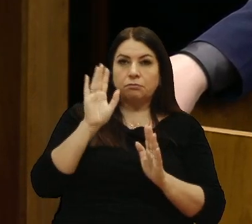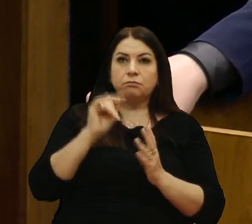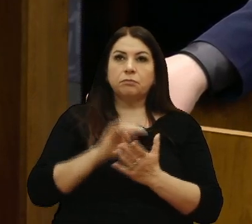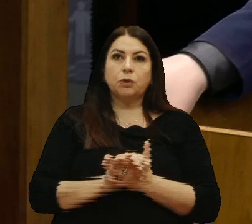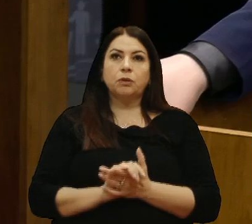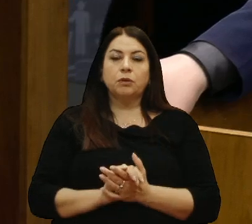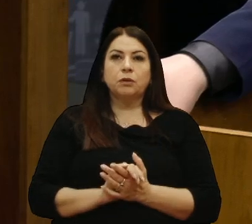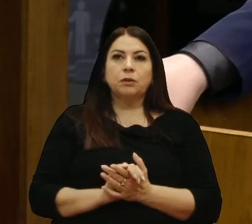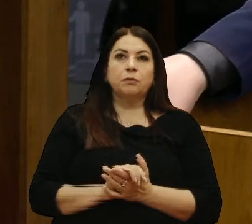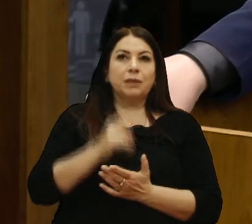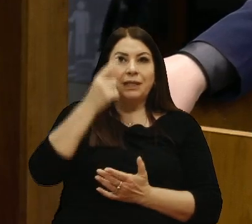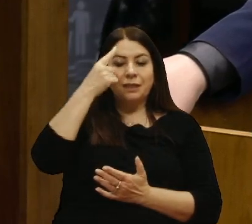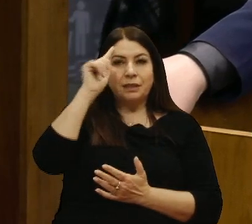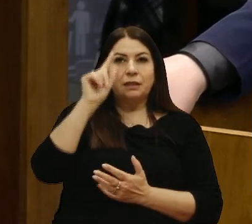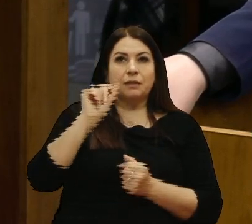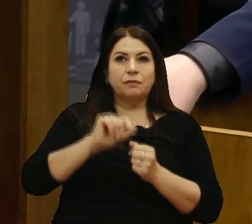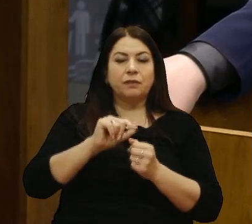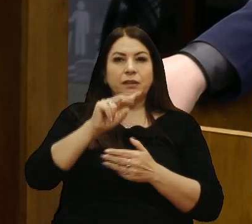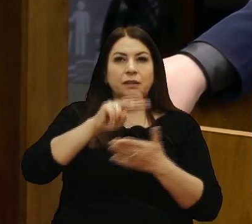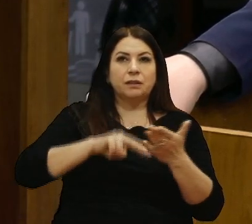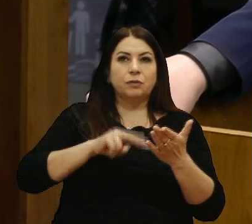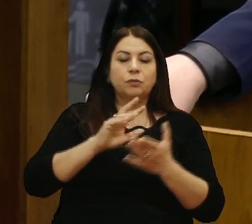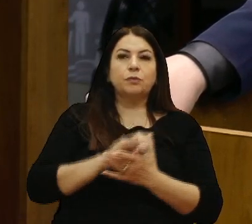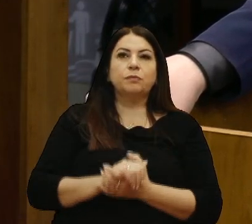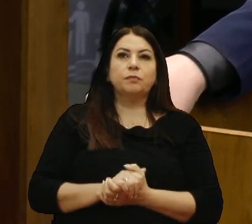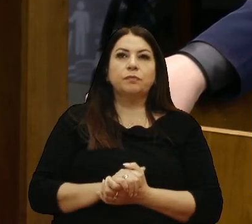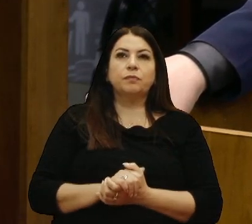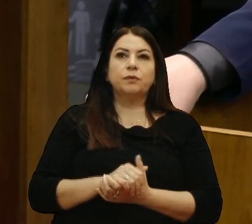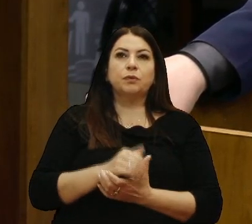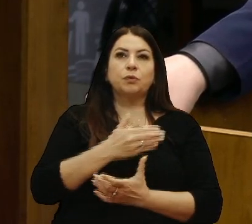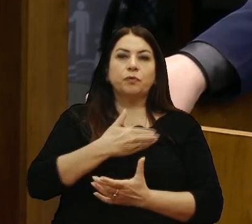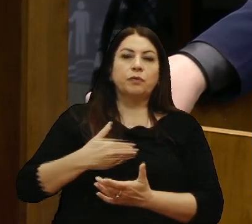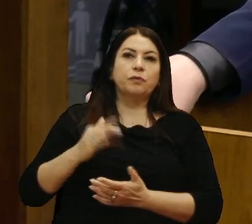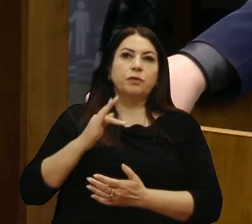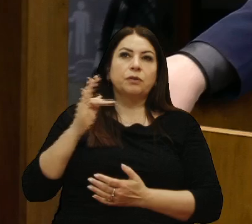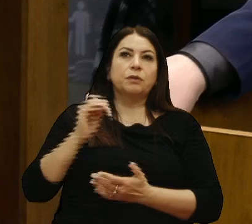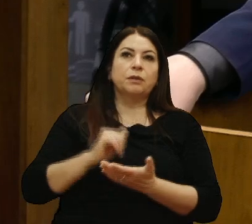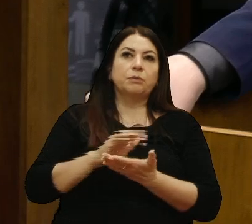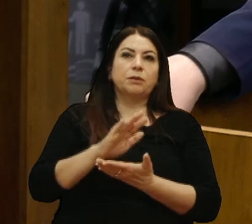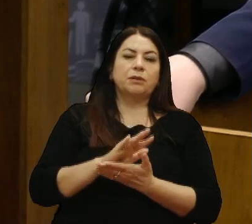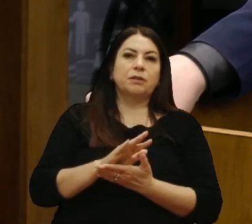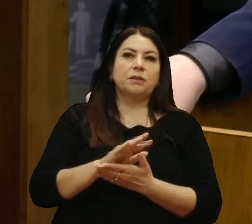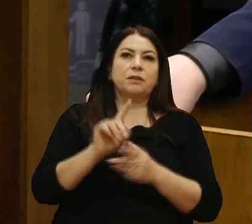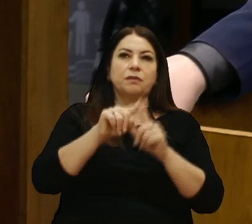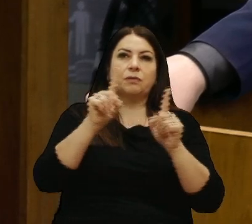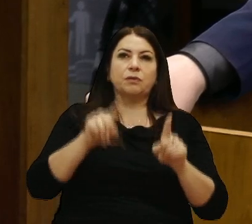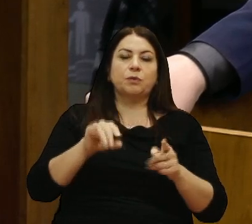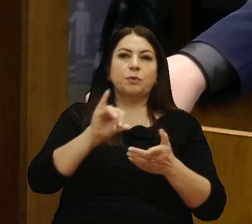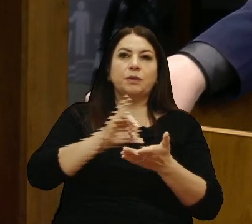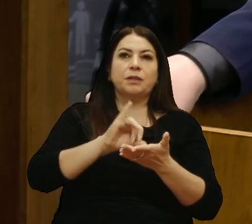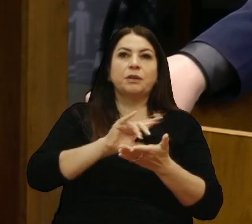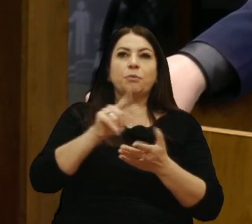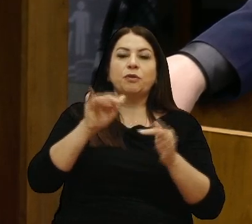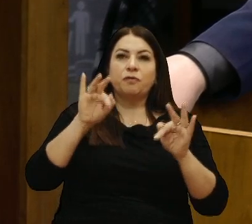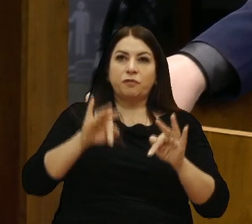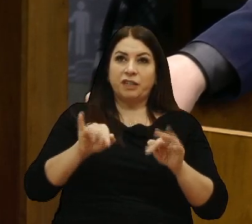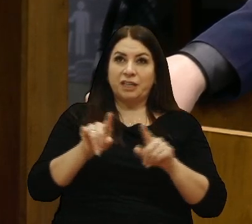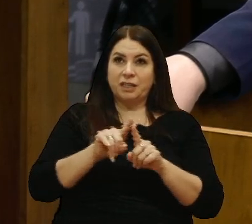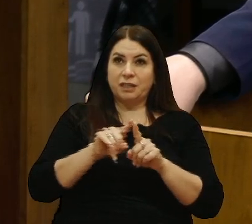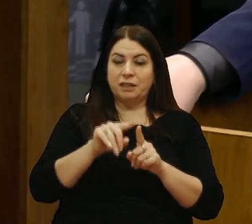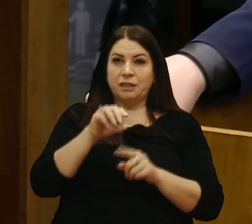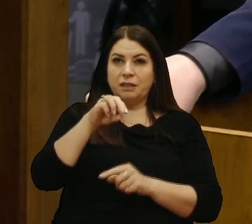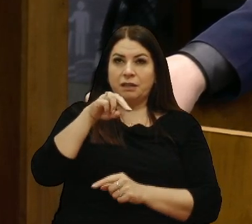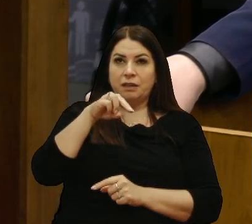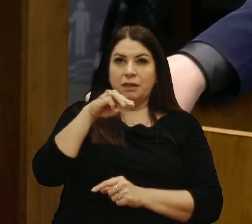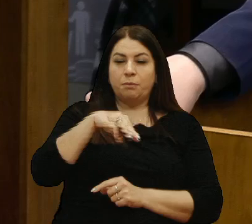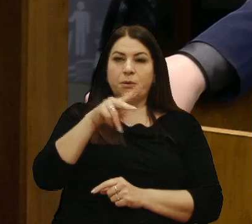agora essa ideia que vou fazer a leitura da matéria. O governo federal demite servidores ligados ao Centrão após derrota na MP do